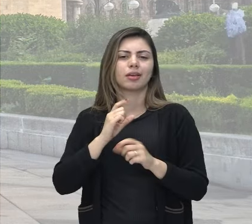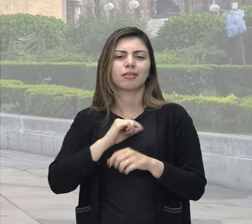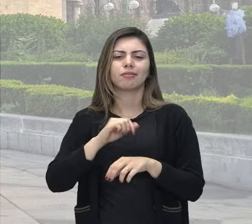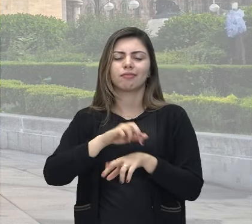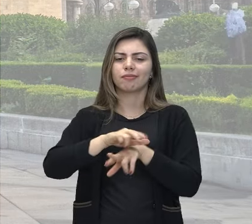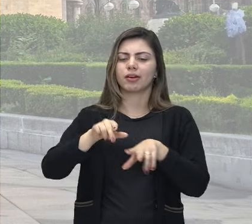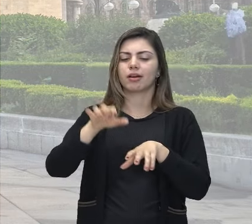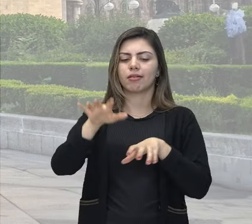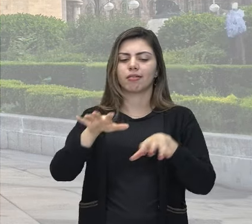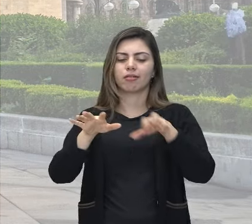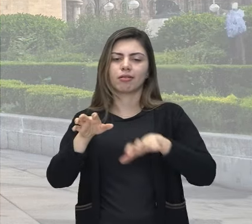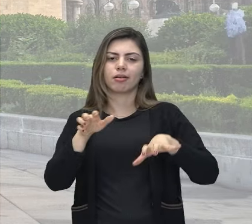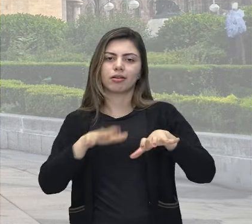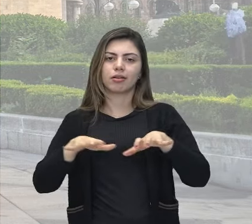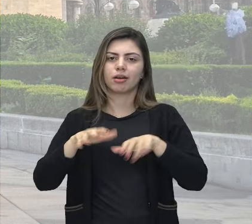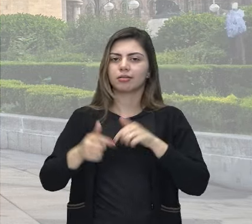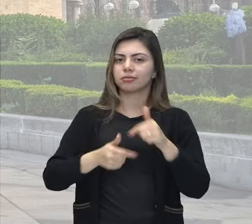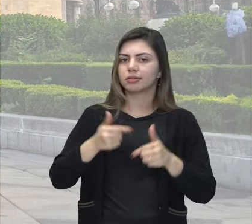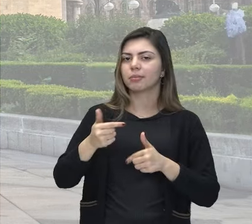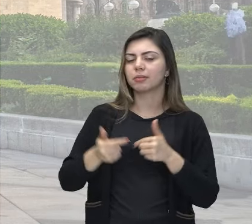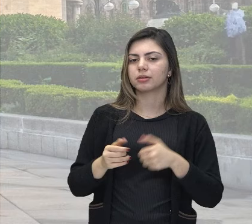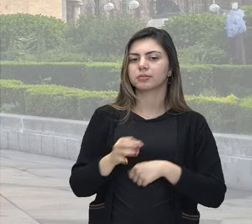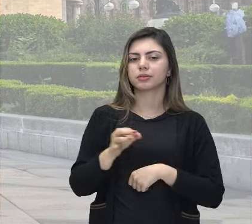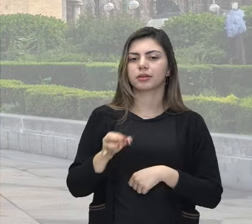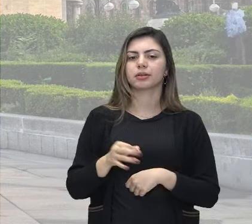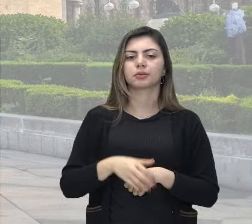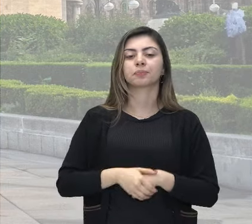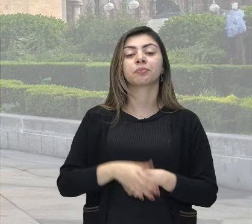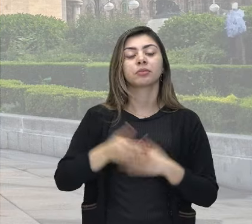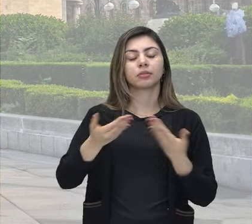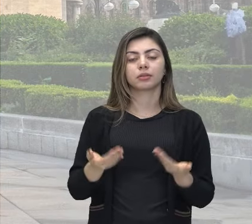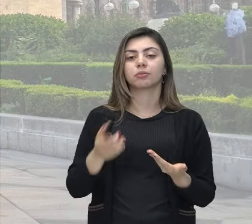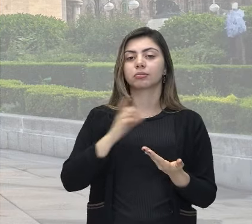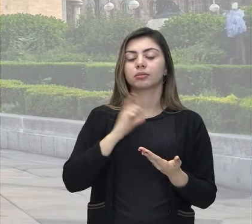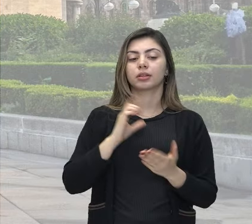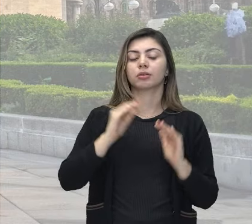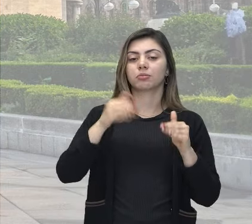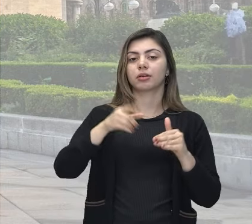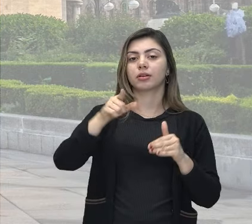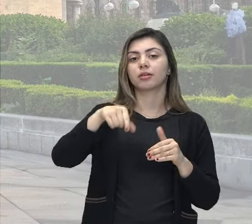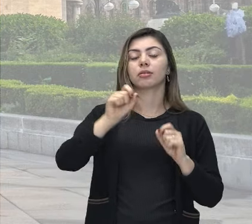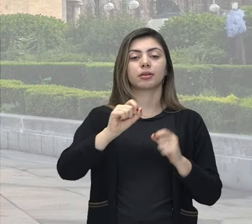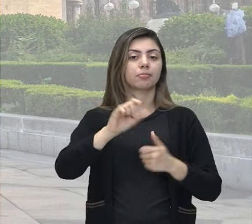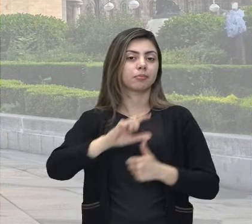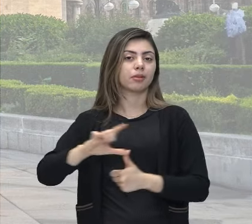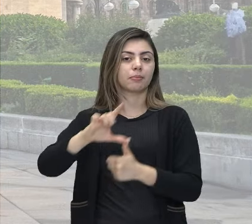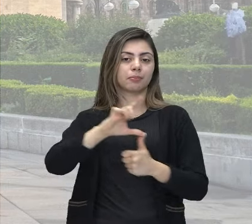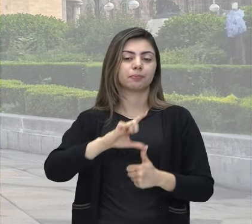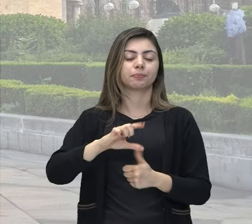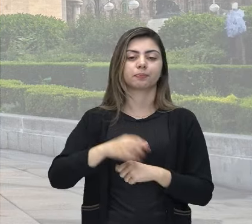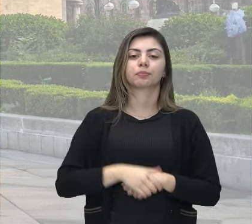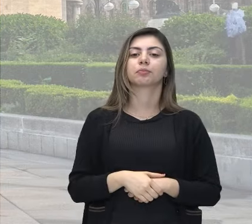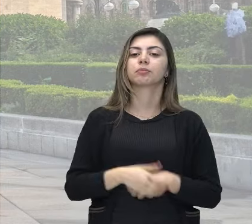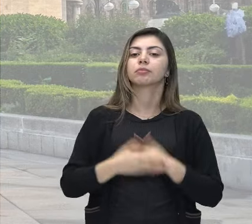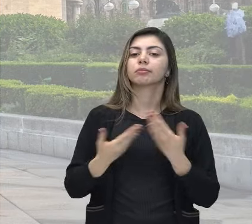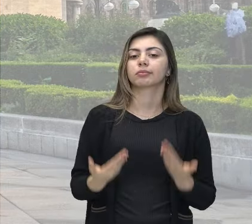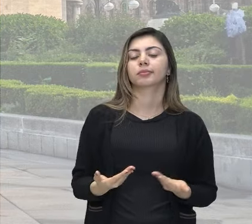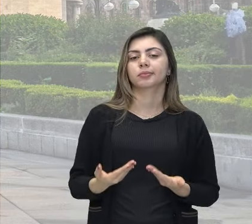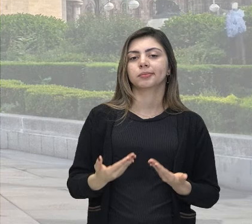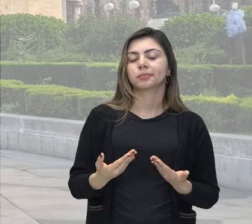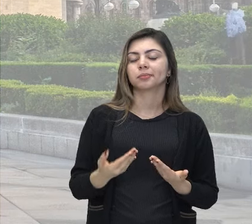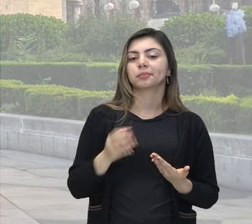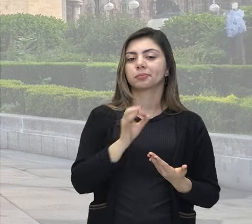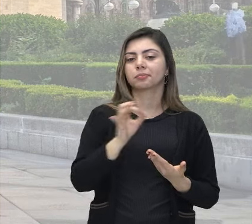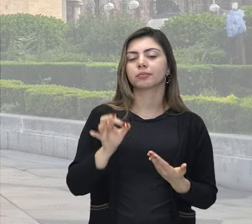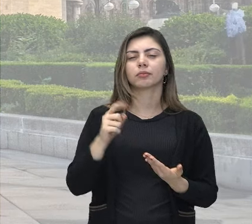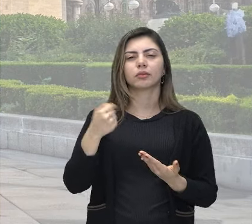setor terciário, em relação à América Latina, ok? Mas ele